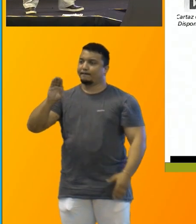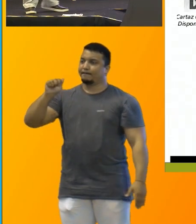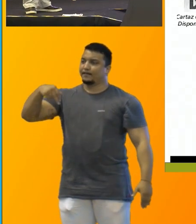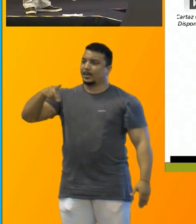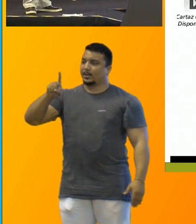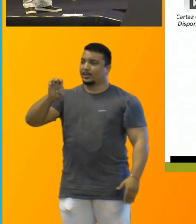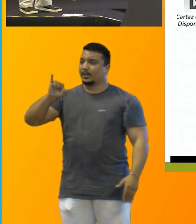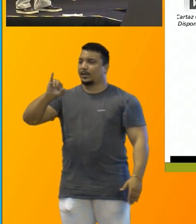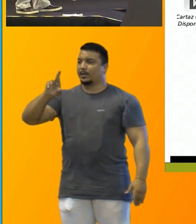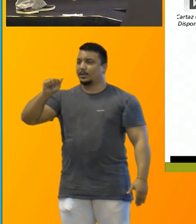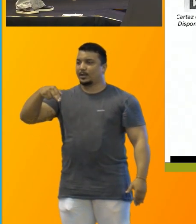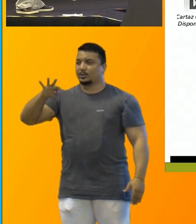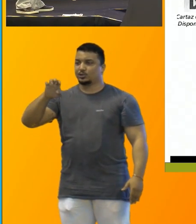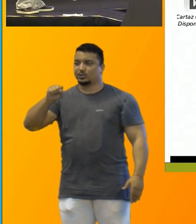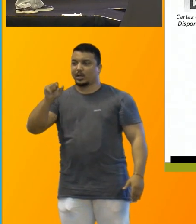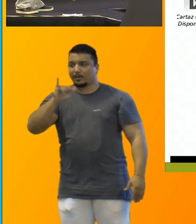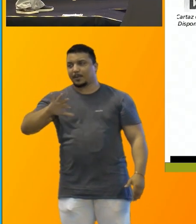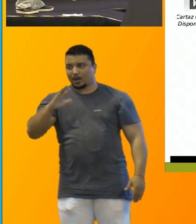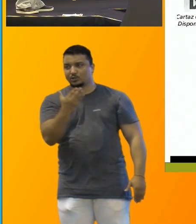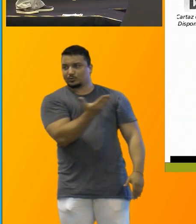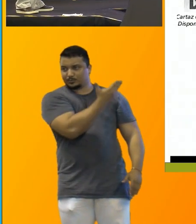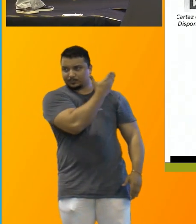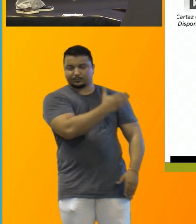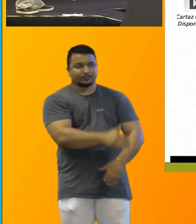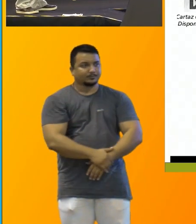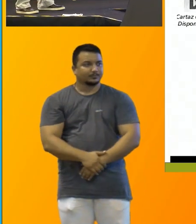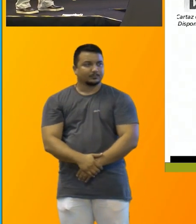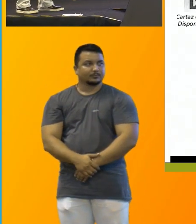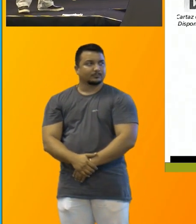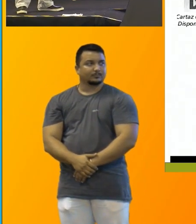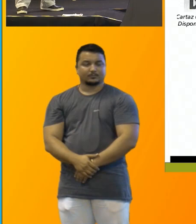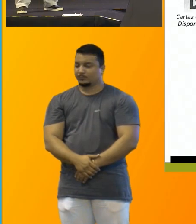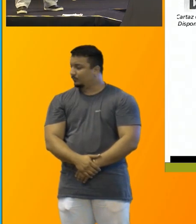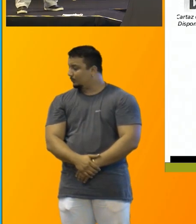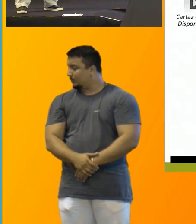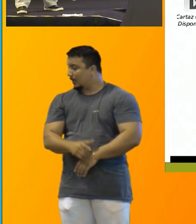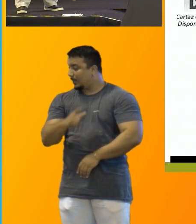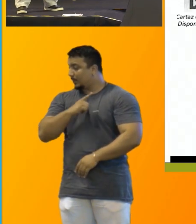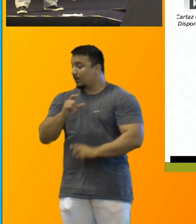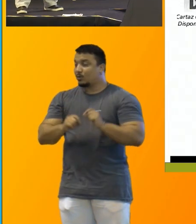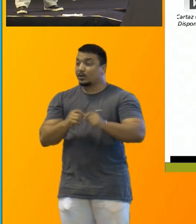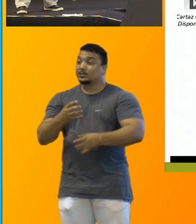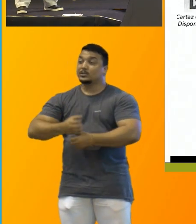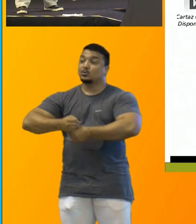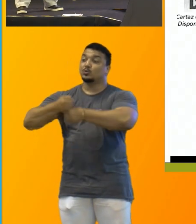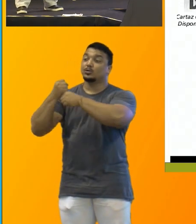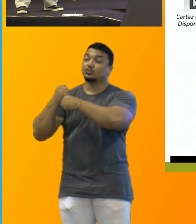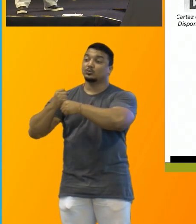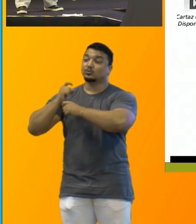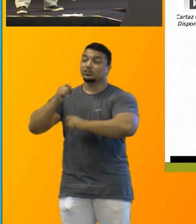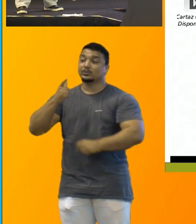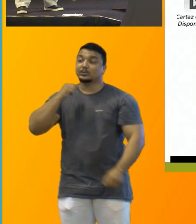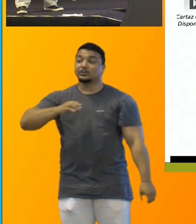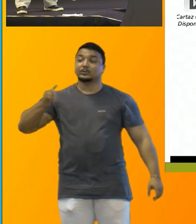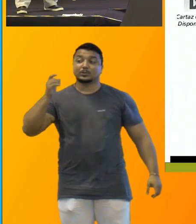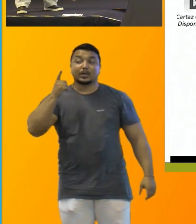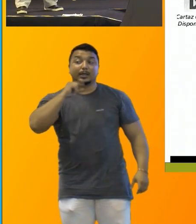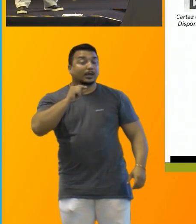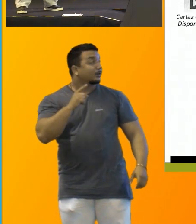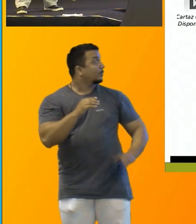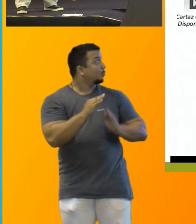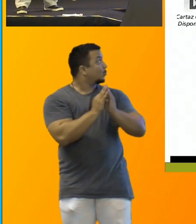bandeirantes, que é o que está em destaque aqui nessa imagem. E esse bandeirante está segurando um personagem. Quem é que ele está